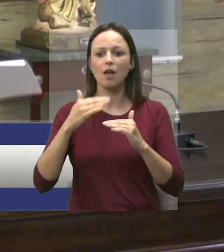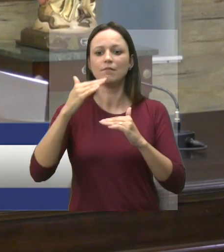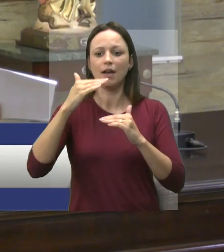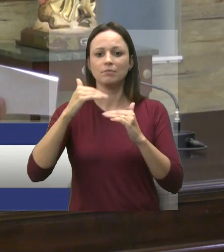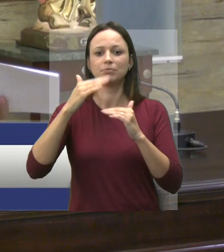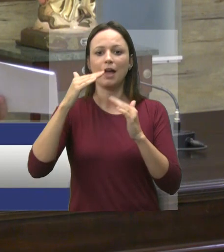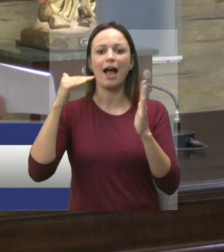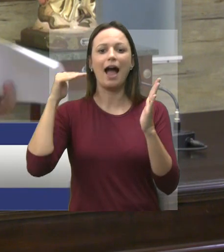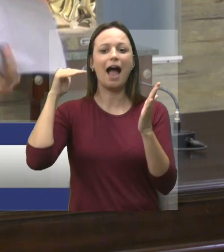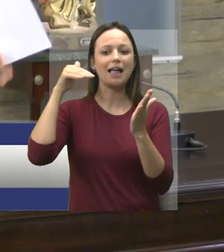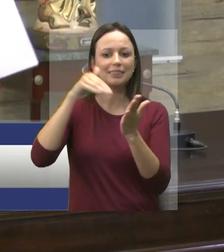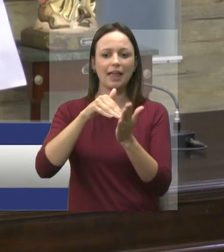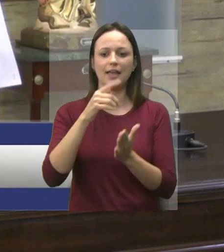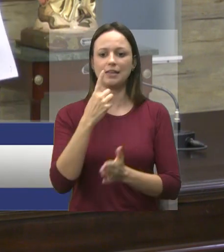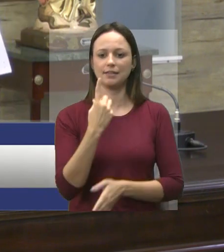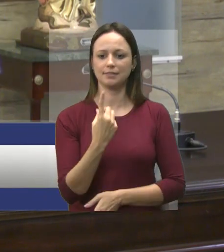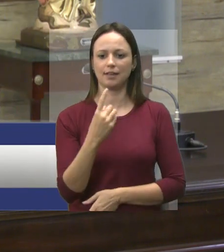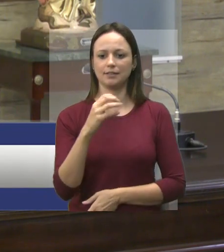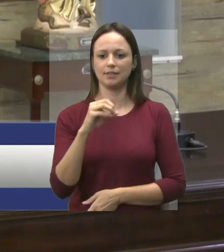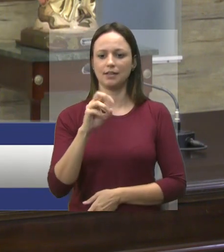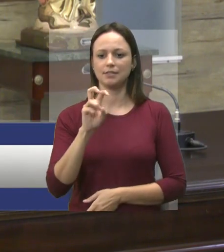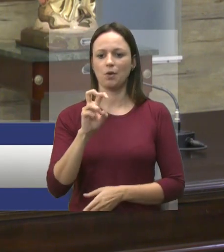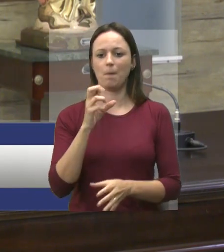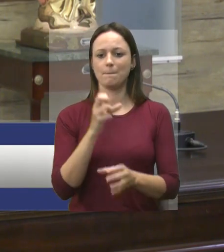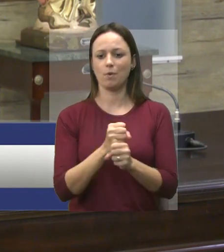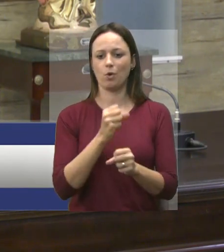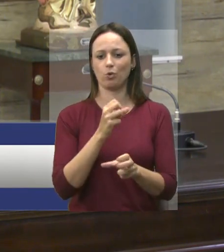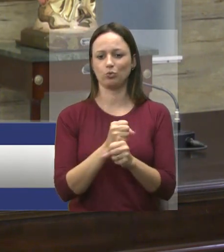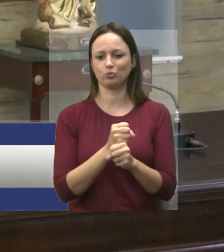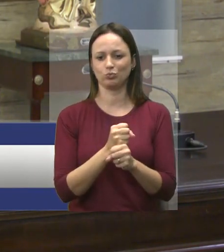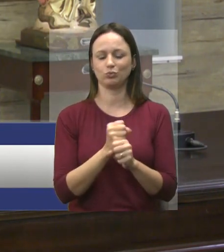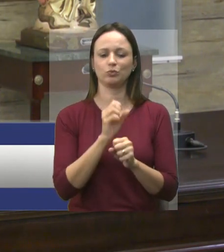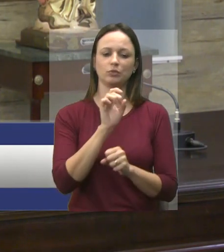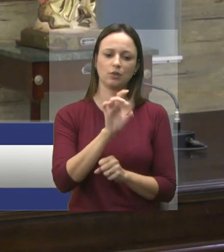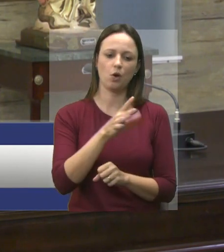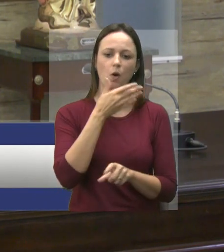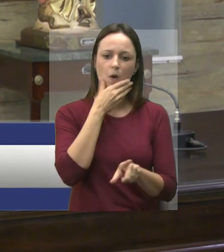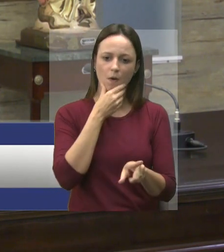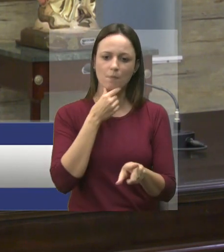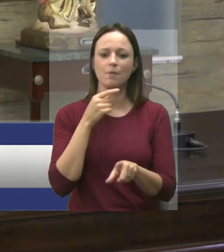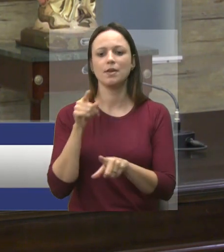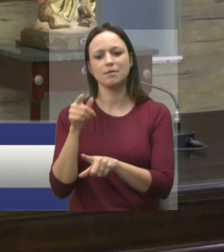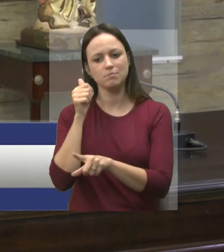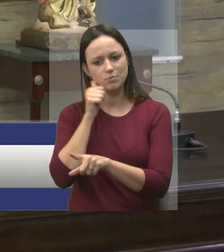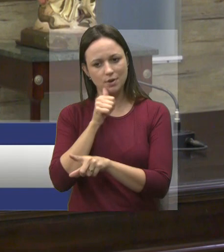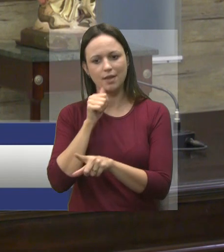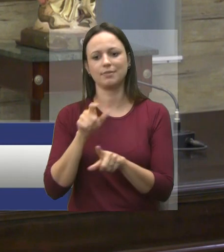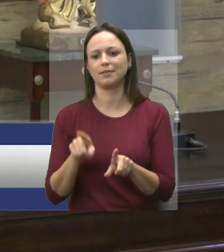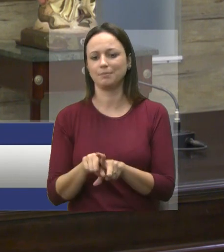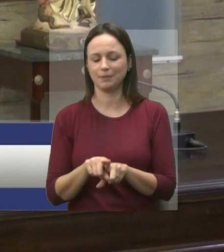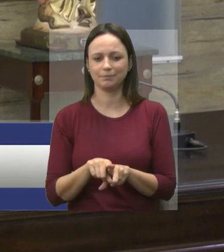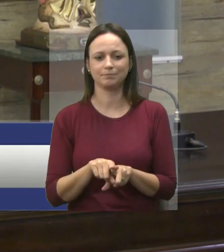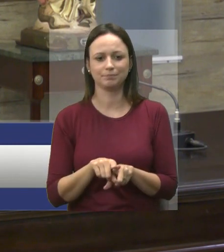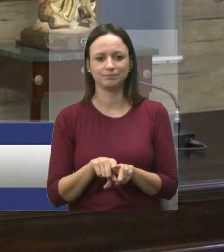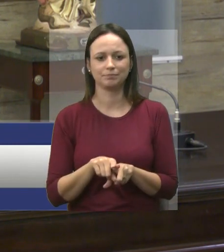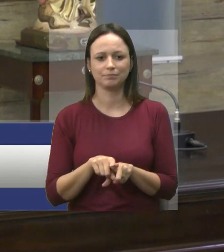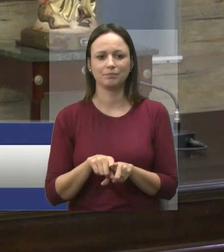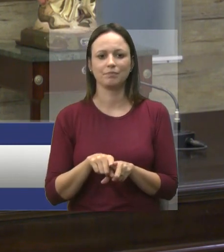105 pontos homem, 100 pontos mulher. Na verdade, as mulheres,